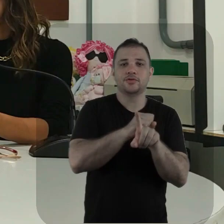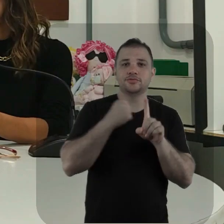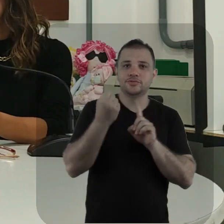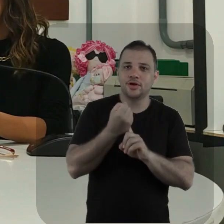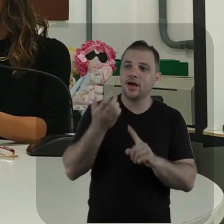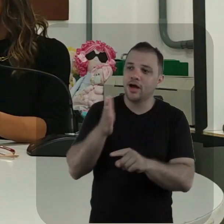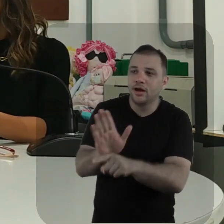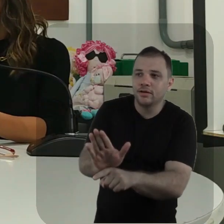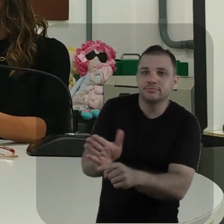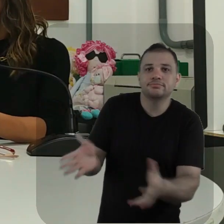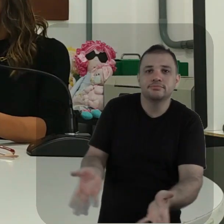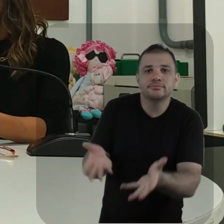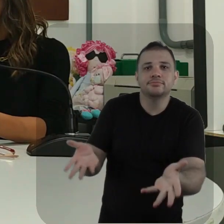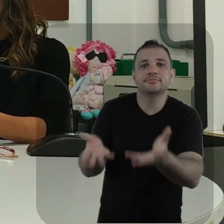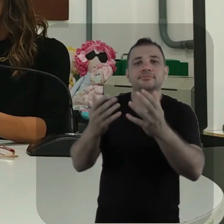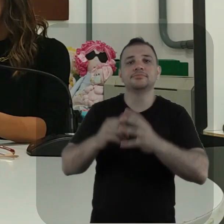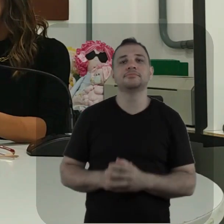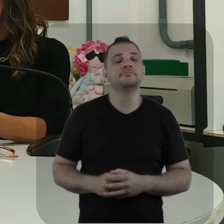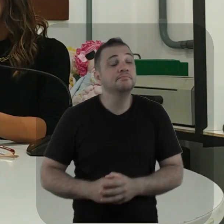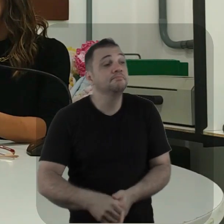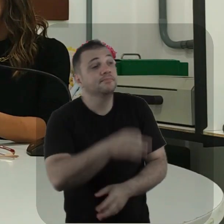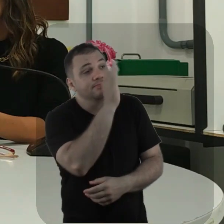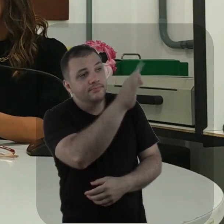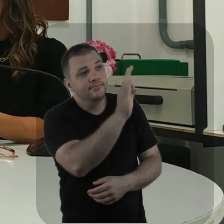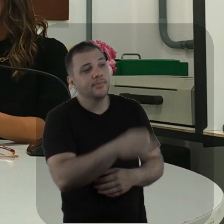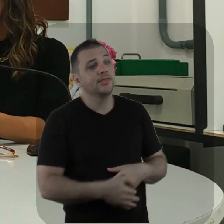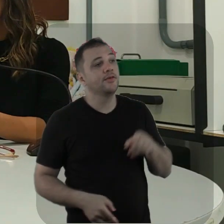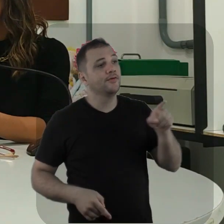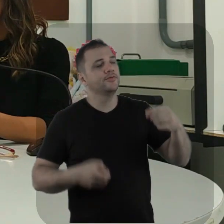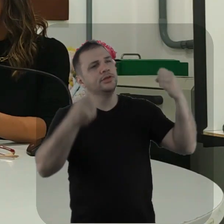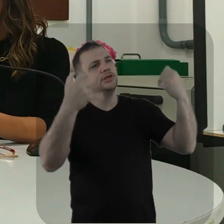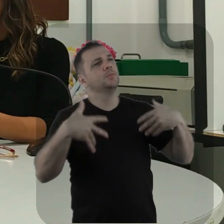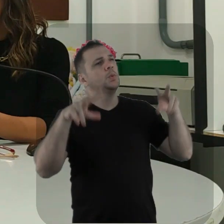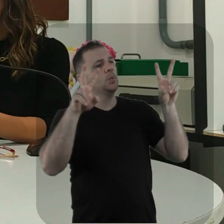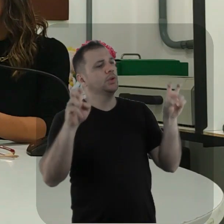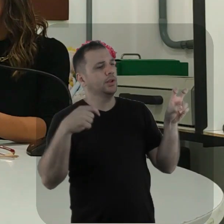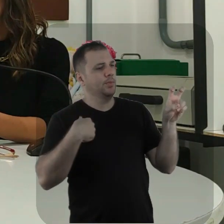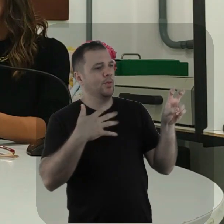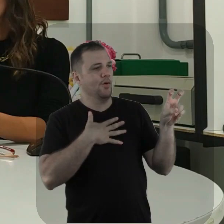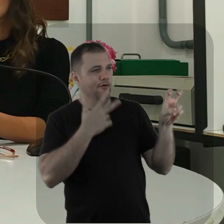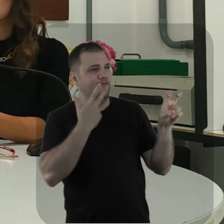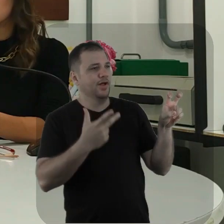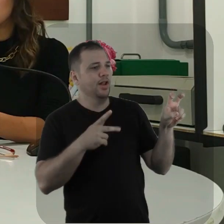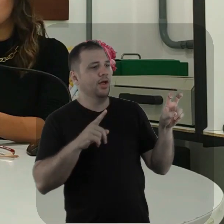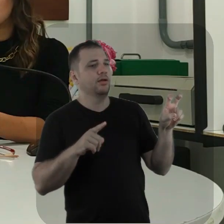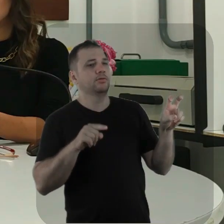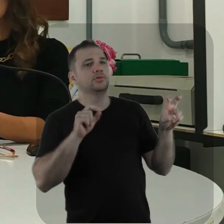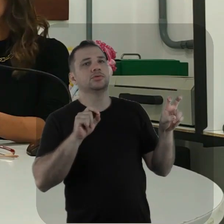você trouxe um ponto, eu gosto muito também de ressaltar, que eu penso que um conceito